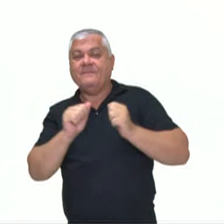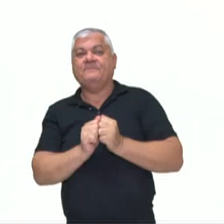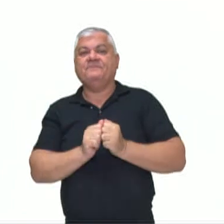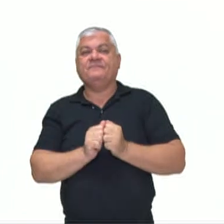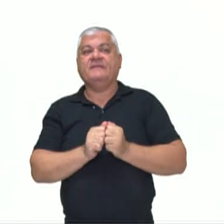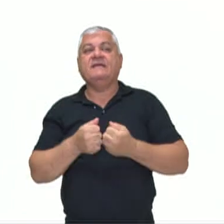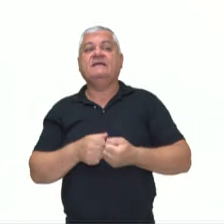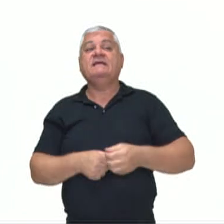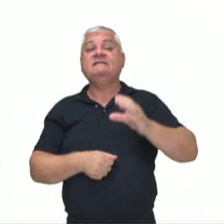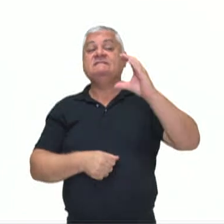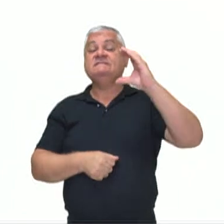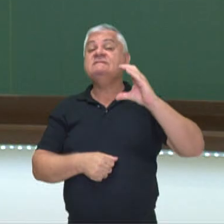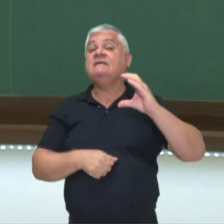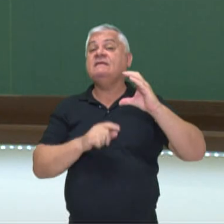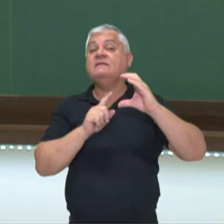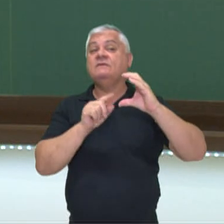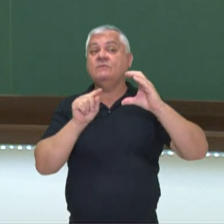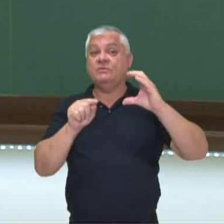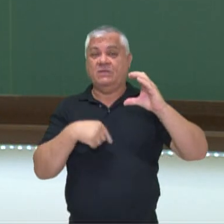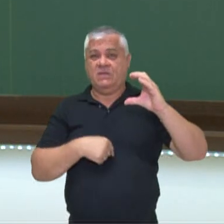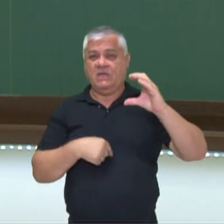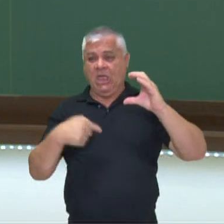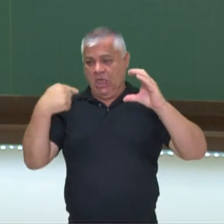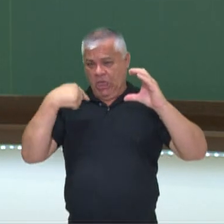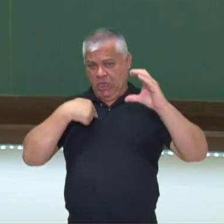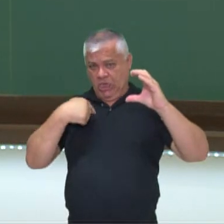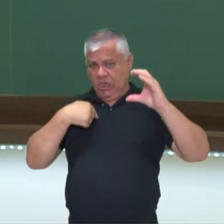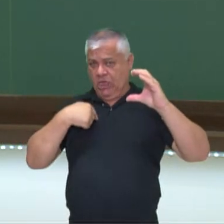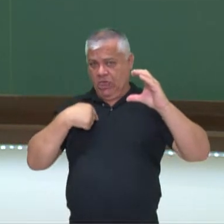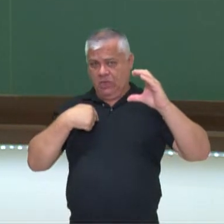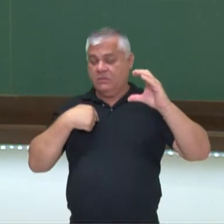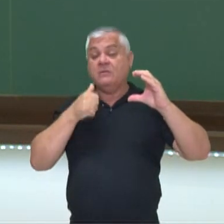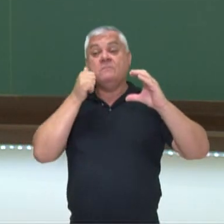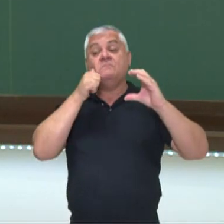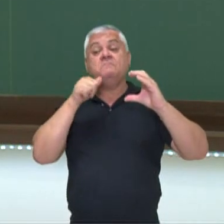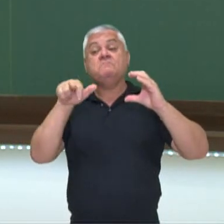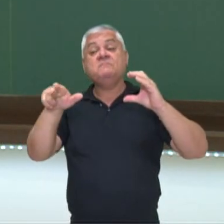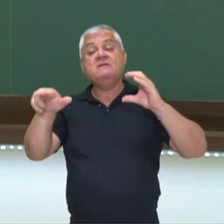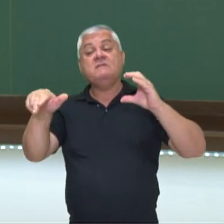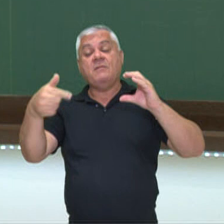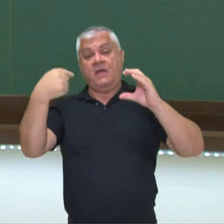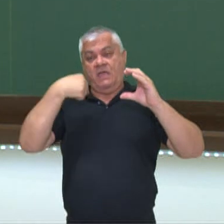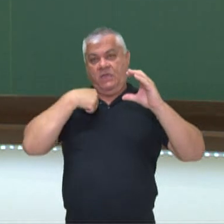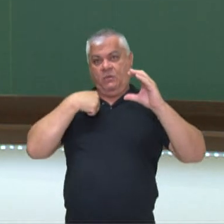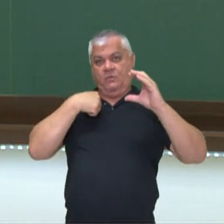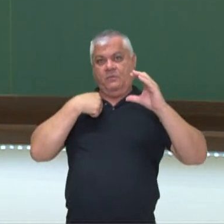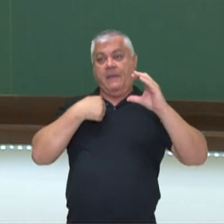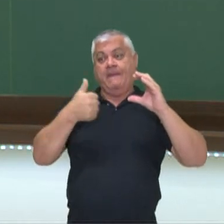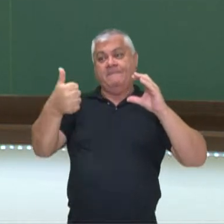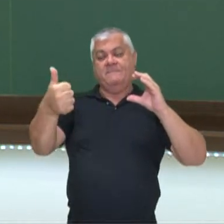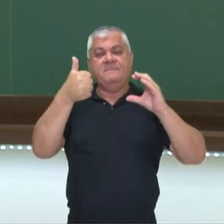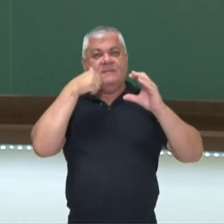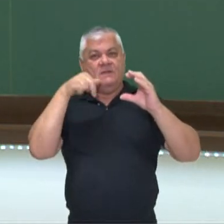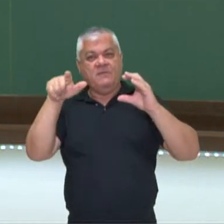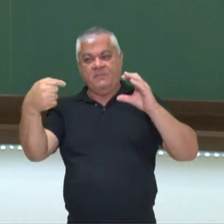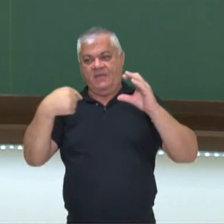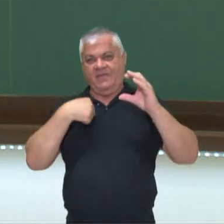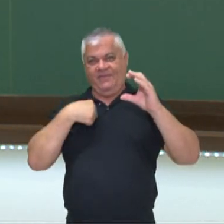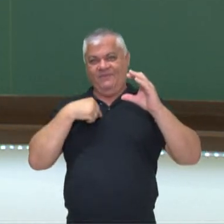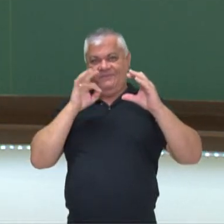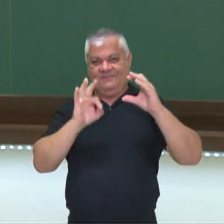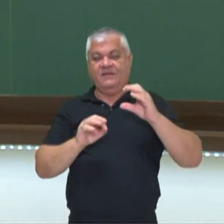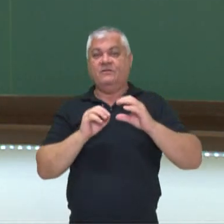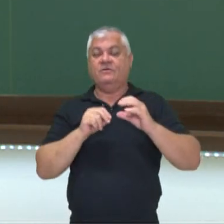mi hermano y yo, olha lá. Eu não falo eu e meu irmão, e sim mi hermano y yo. Tudo isso quer dizer o quê? Nosotros. Iremos